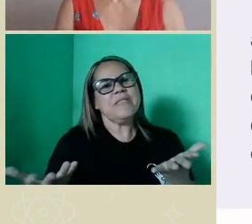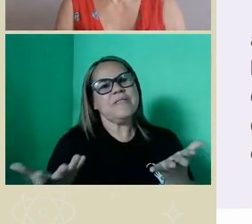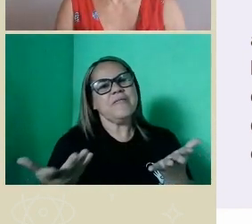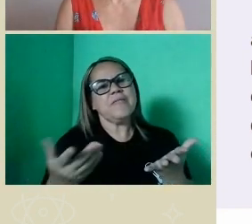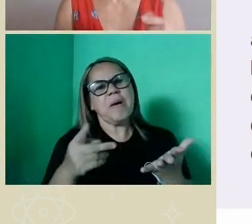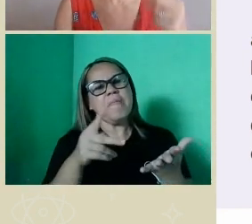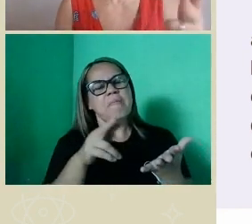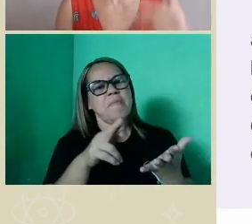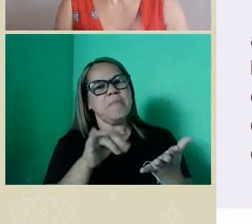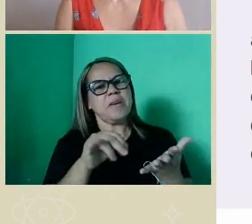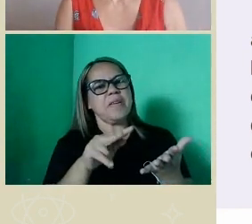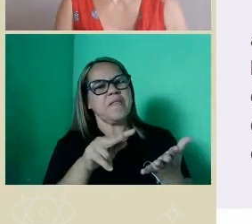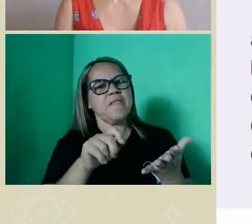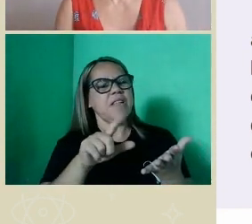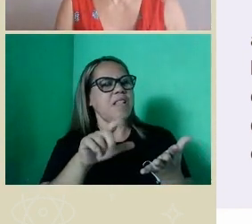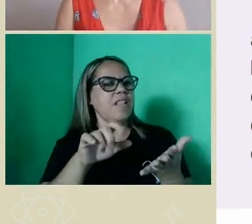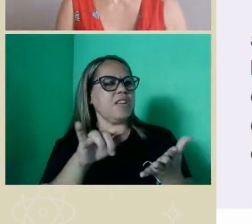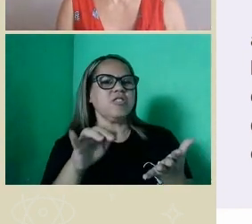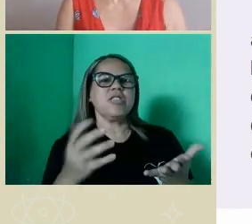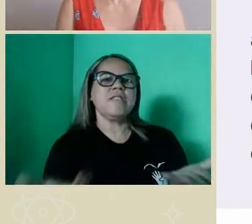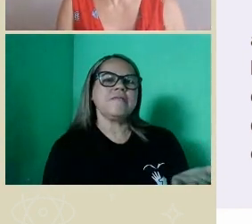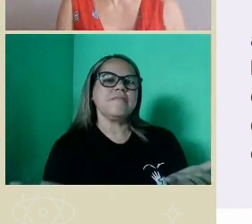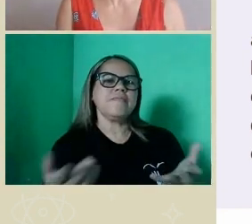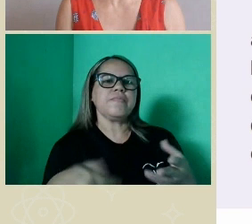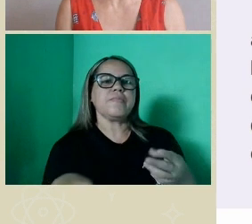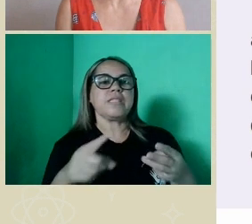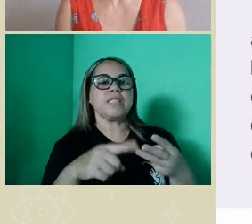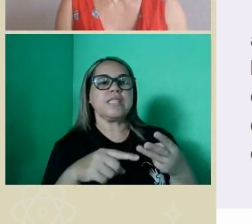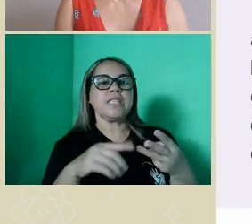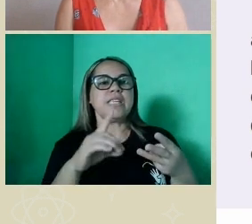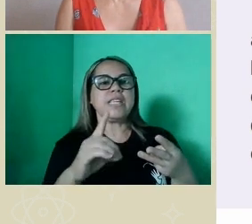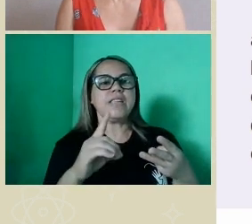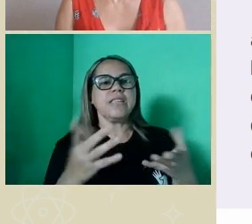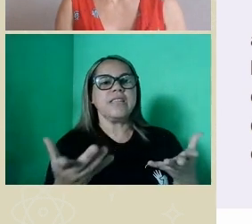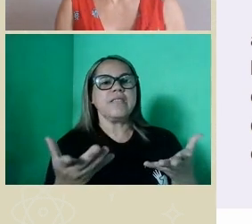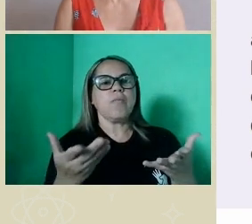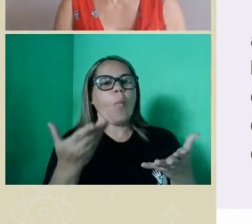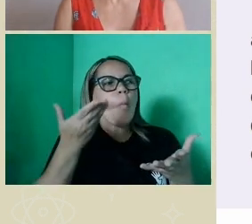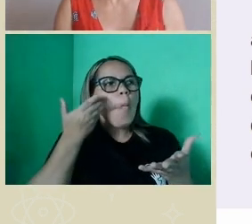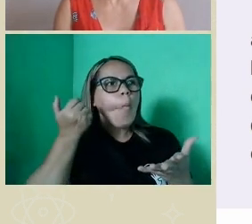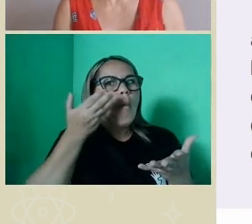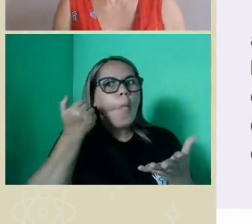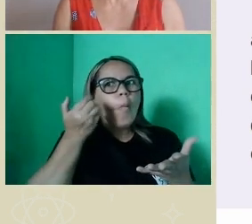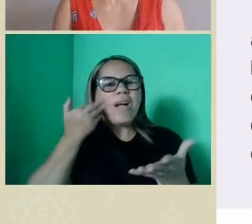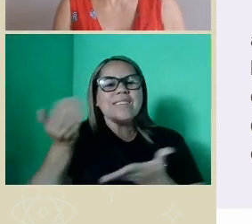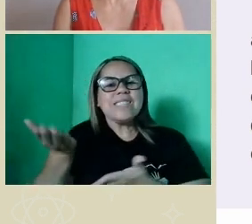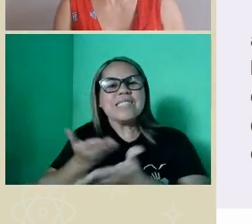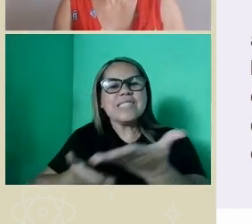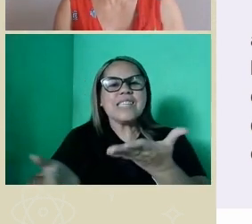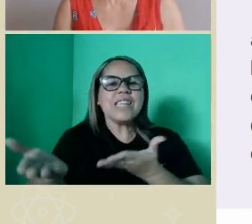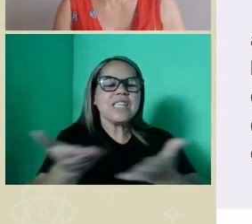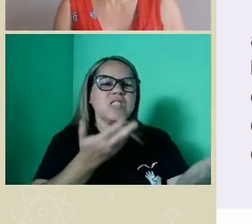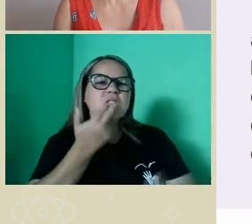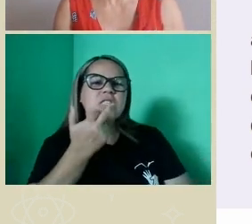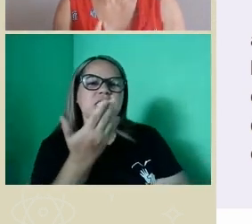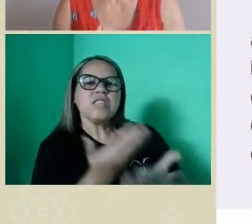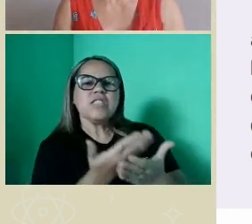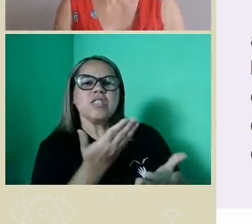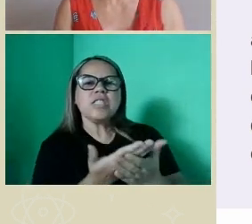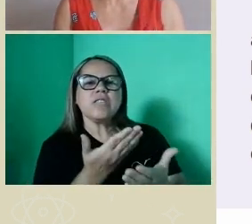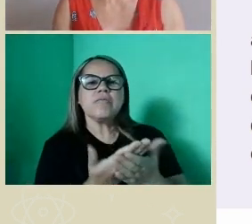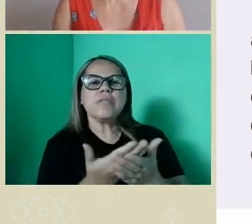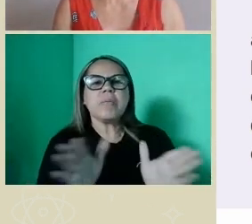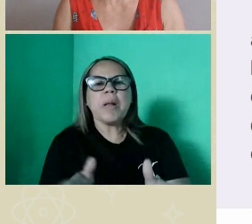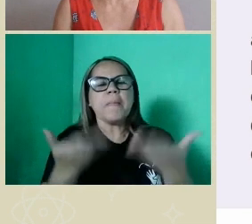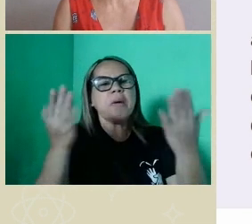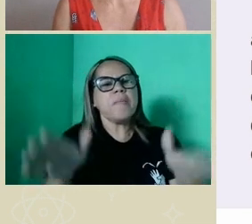dessas duas ações e a outra seria explorar as relações entre as línguas estudadas para